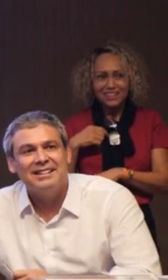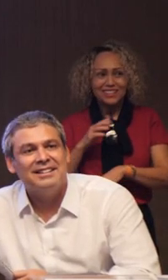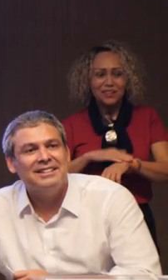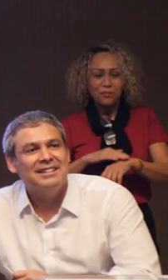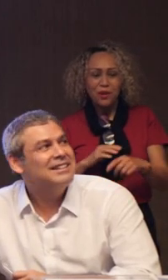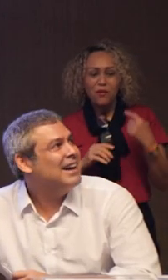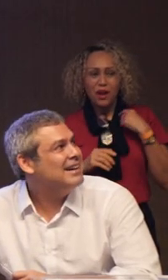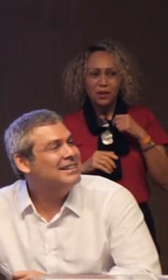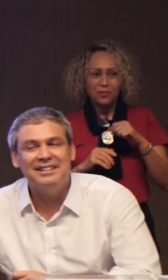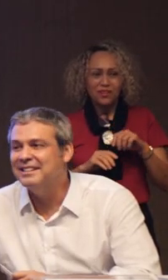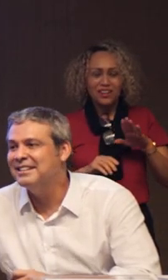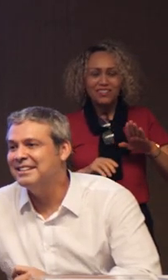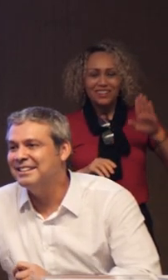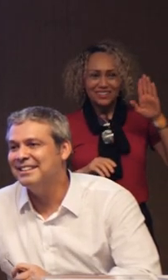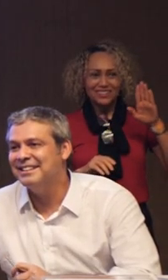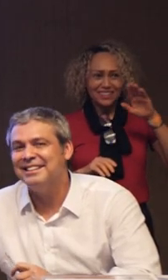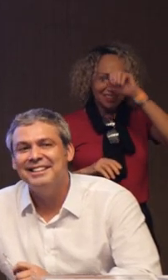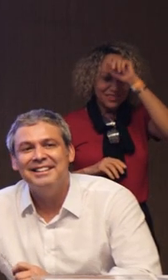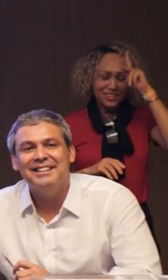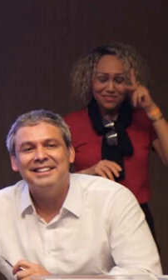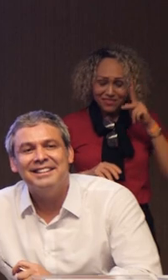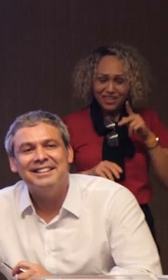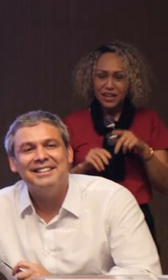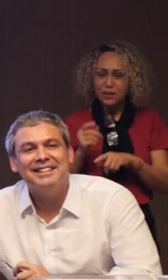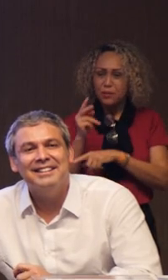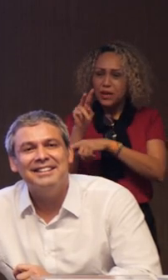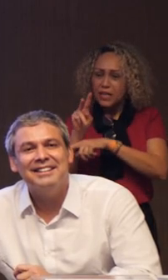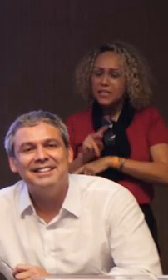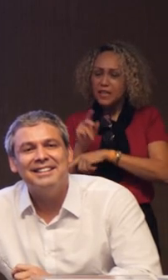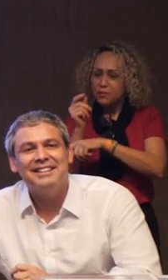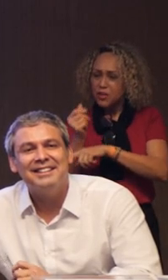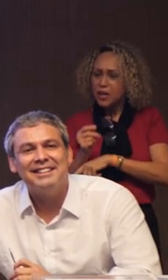para poder comprar outra, certo? É a vida de